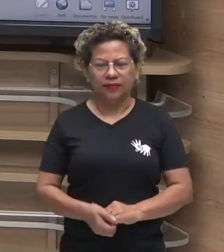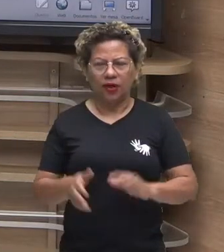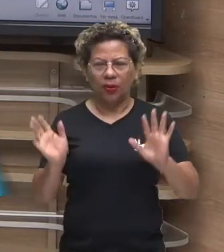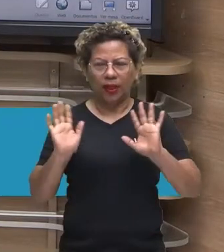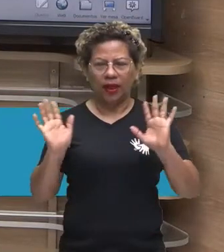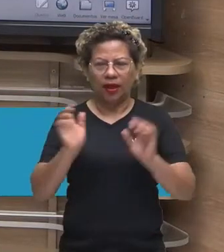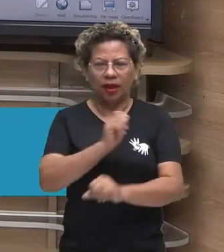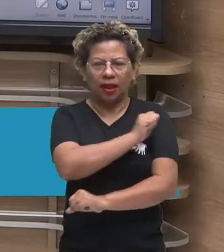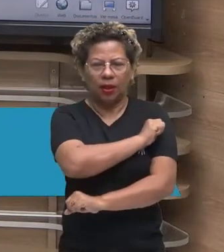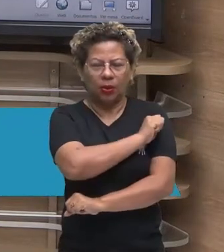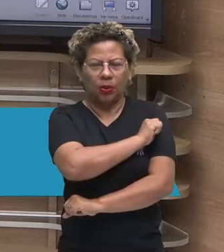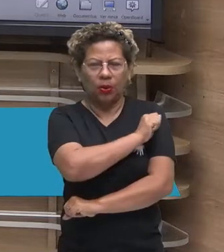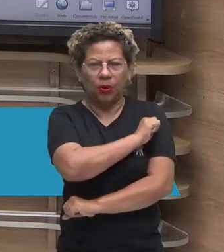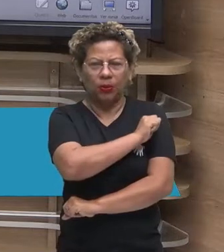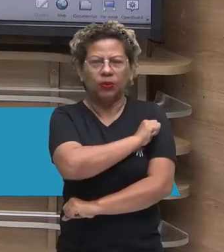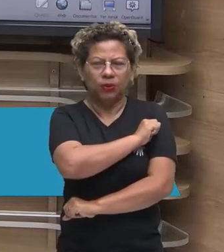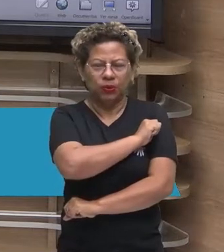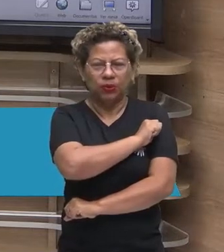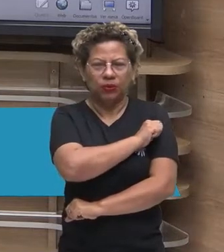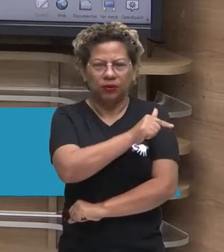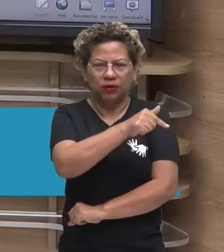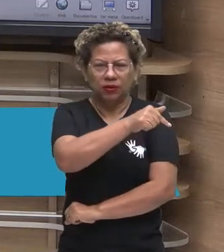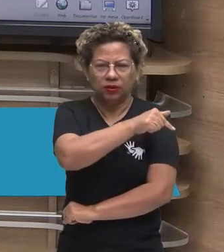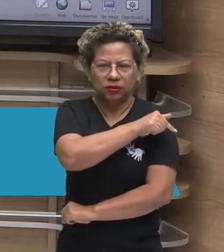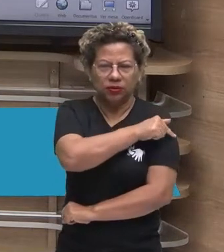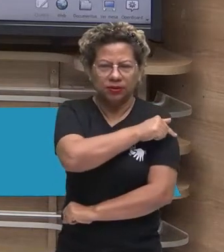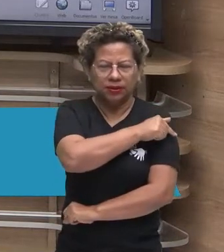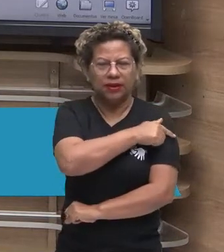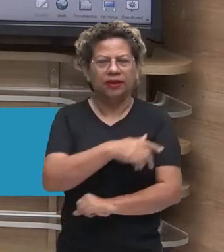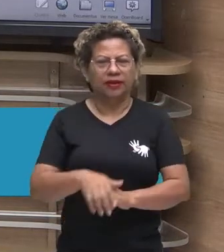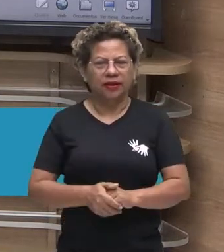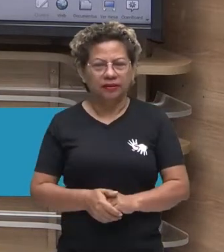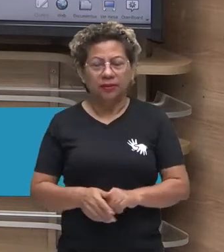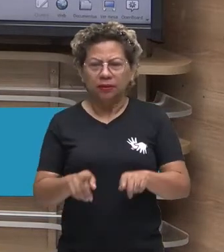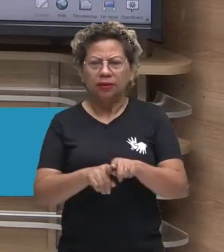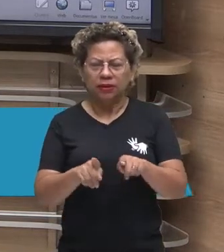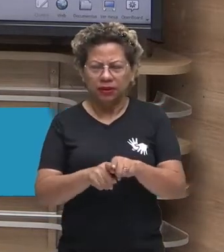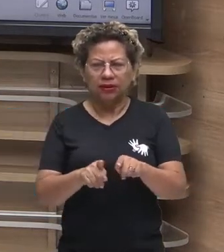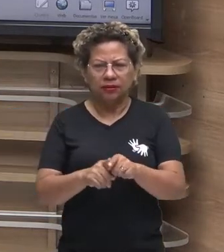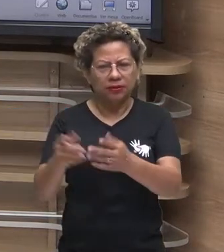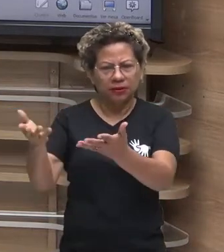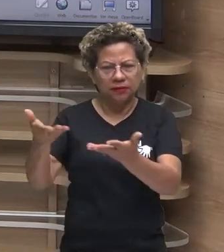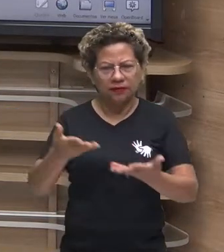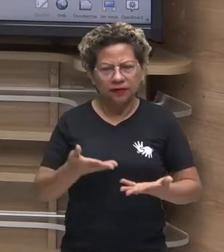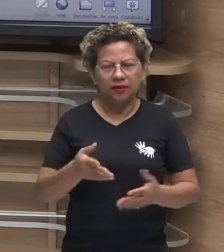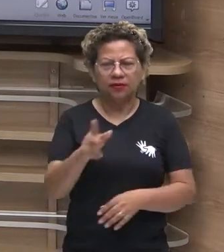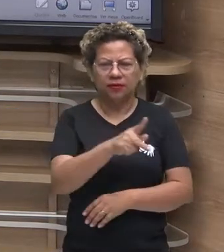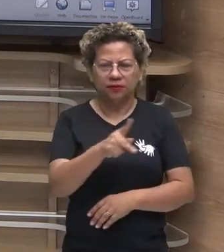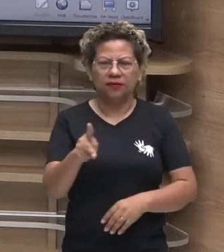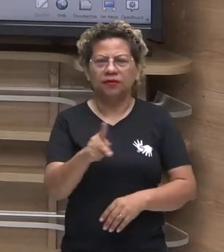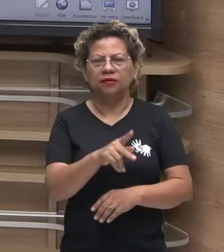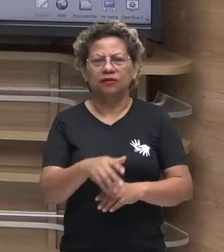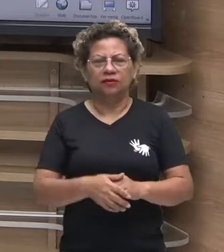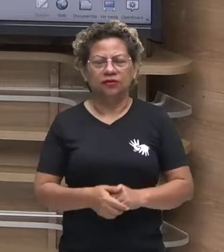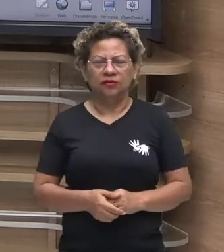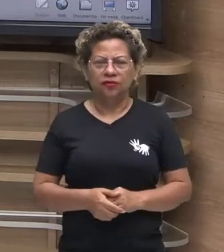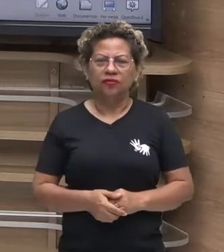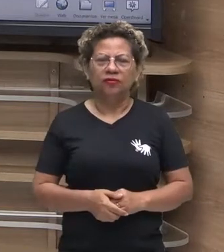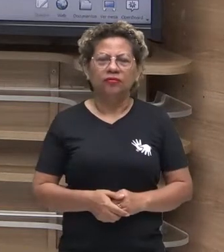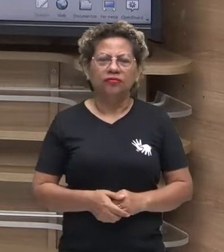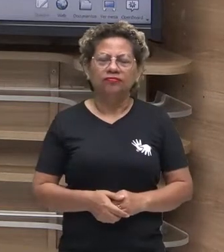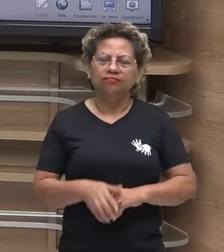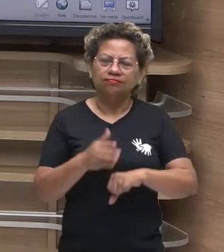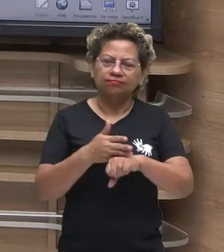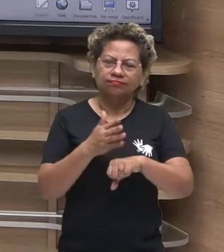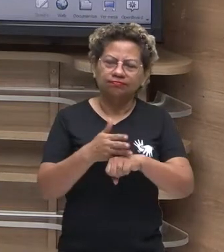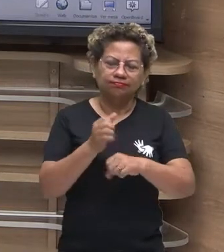Olá, alunos e alunas do sétimo ano e colegas professores, sejam todos bem-vindos a mais uma atividade